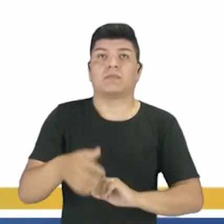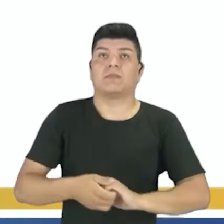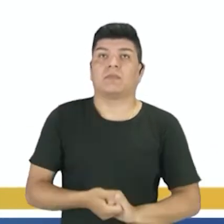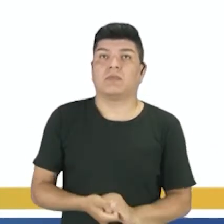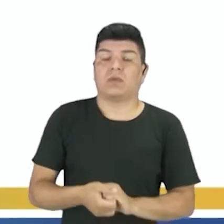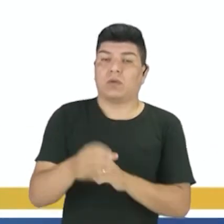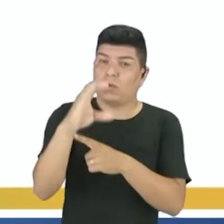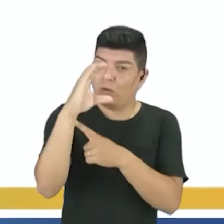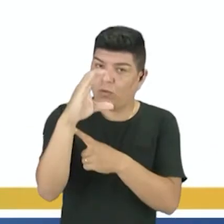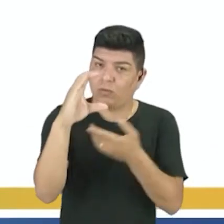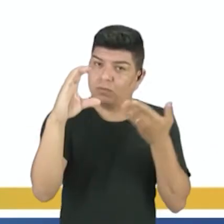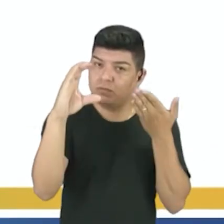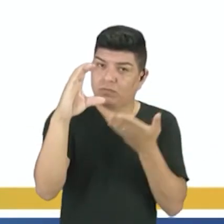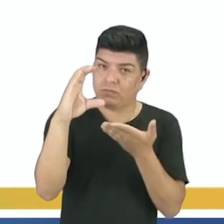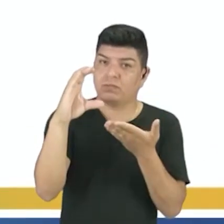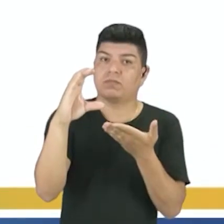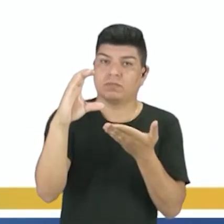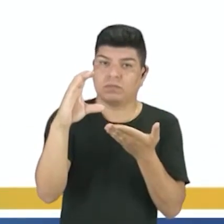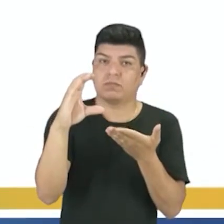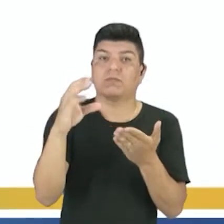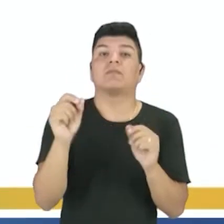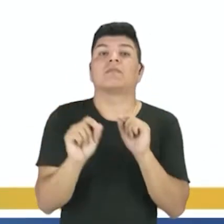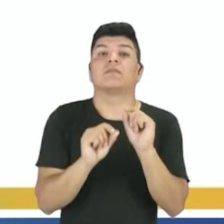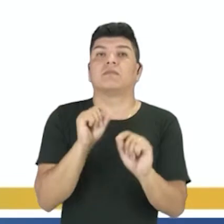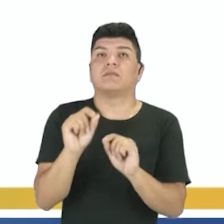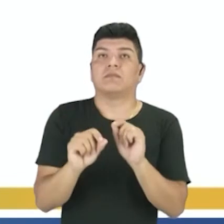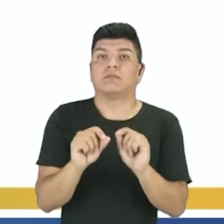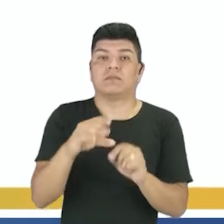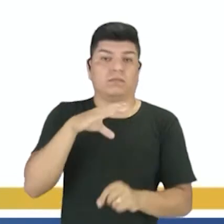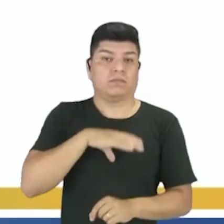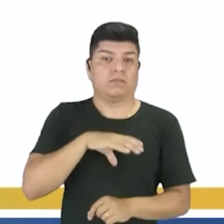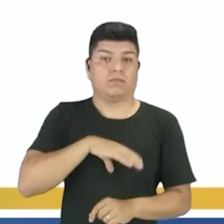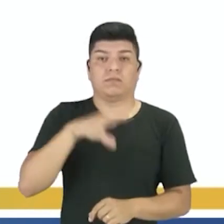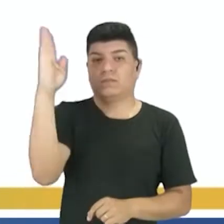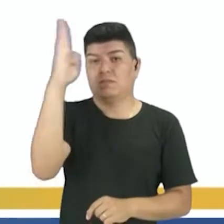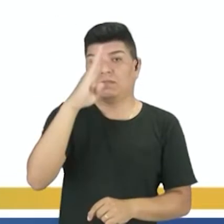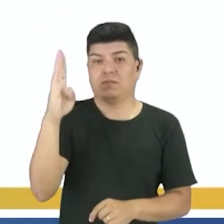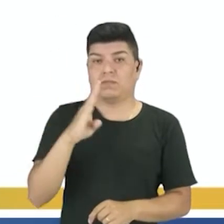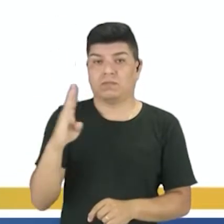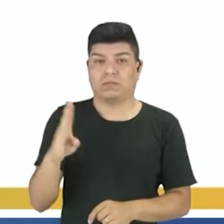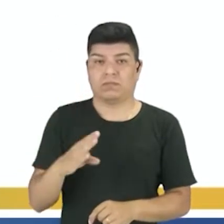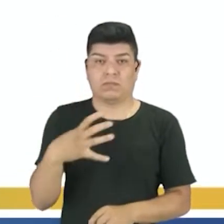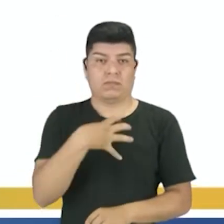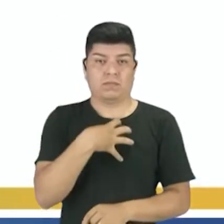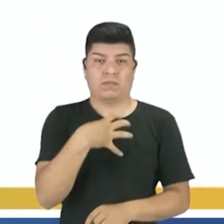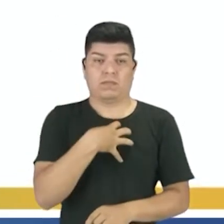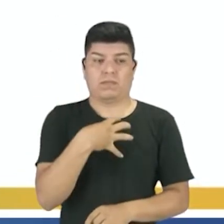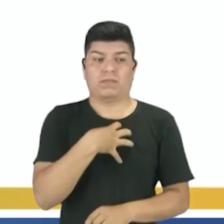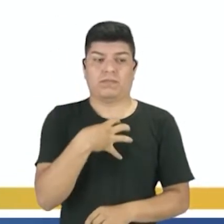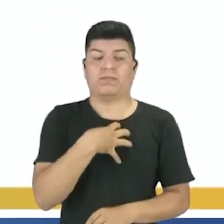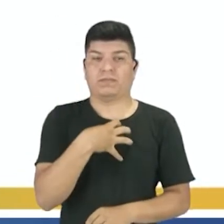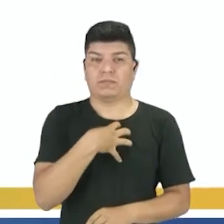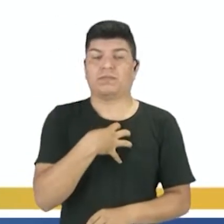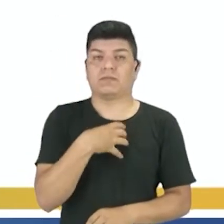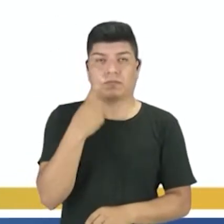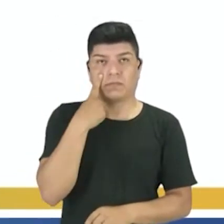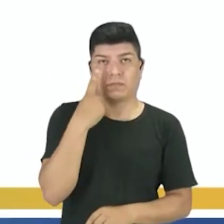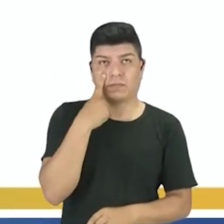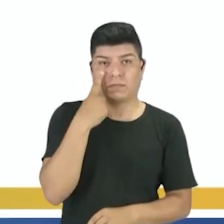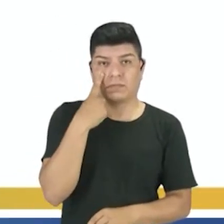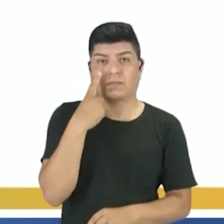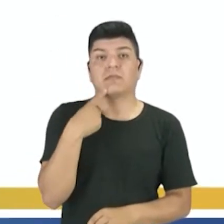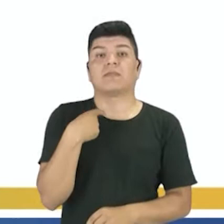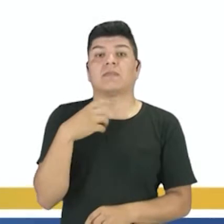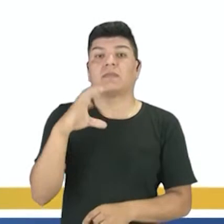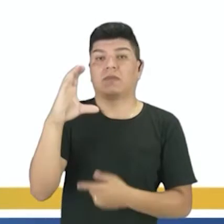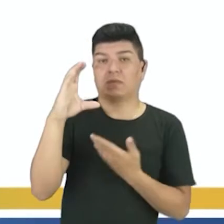o ponto C, ele representa a cidade brasileira de Salvador. Então, repare ó, que o ponto